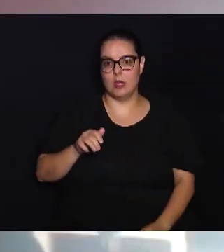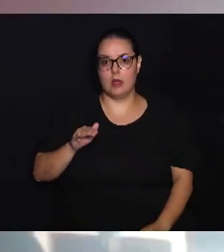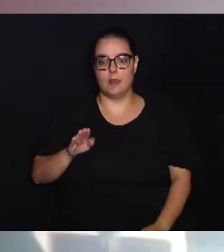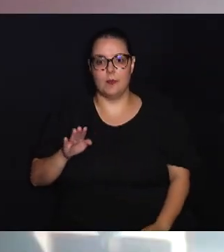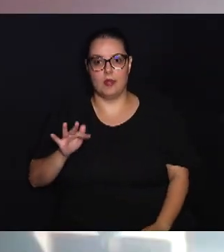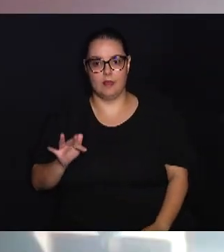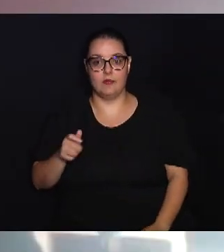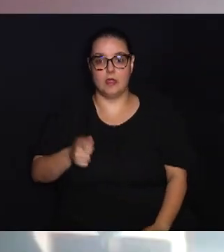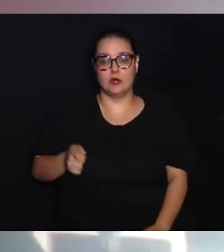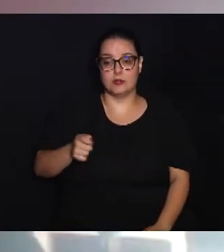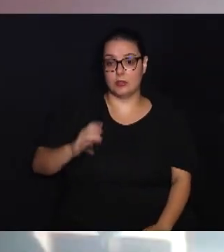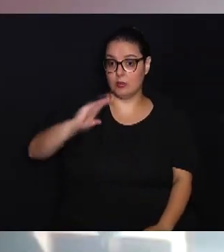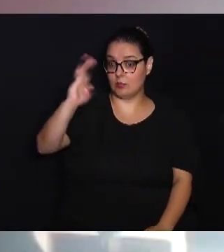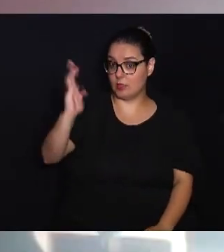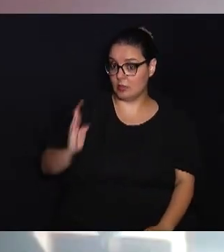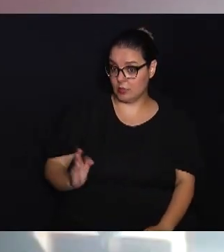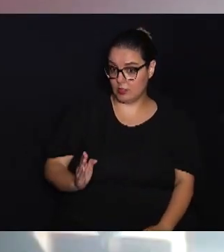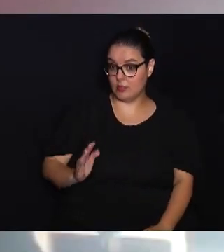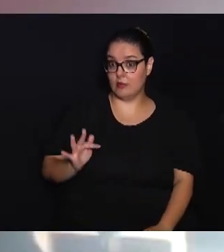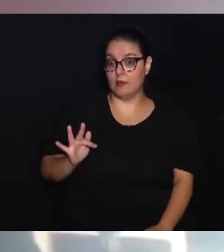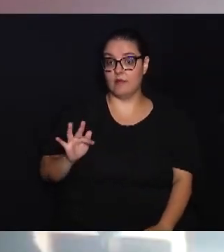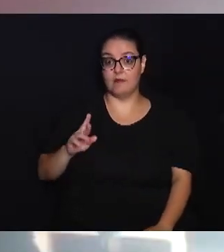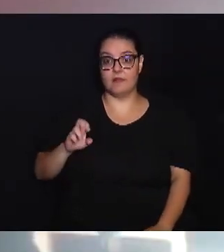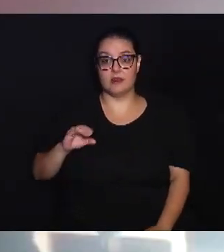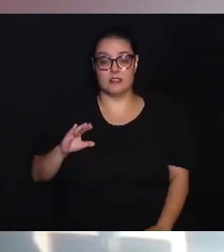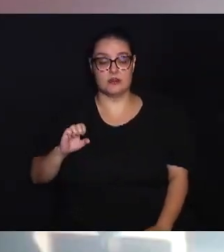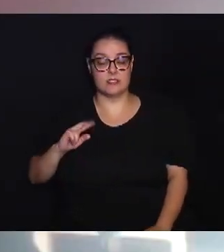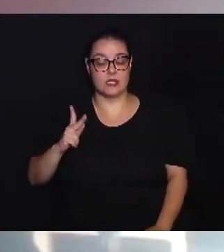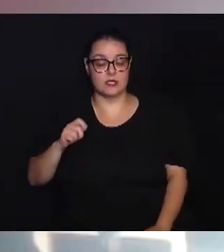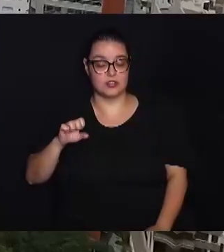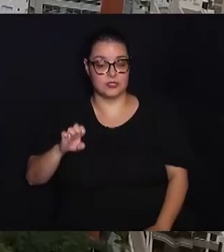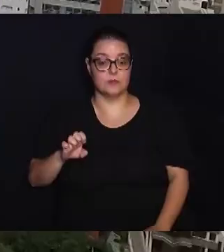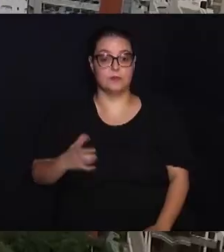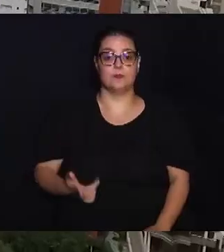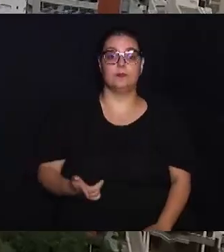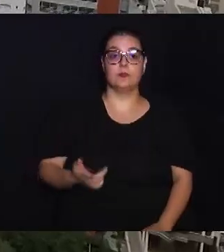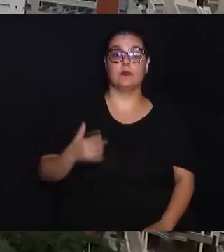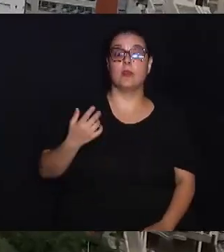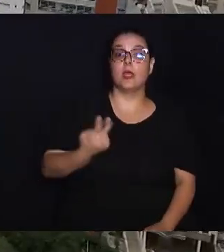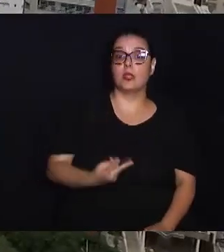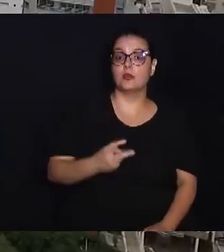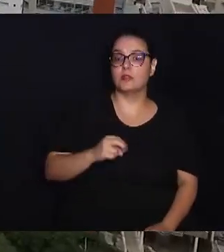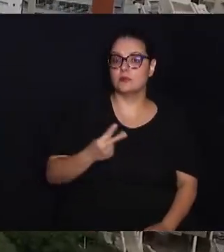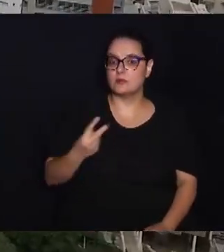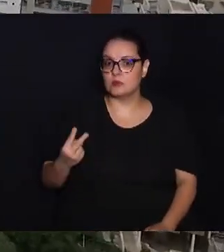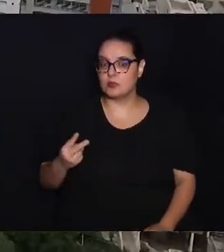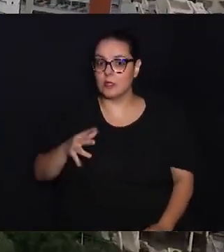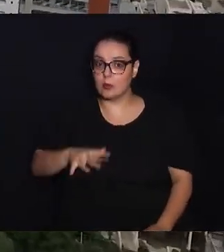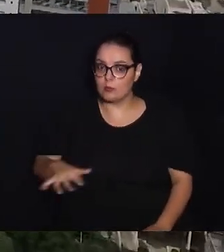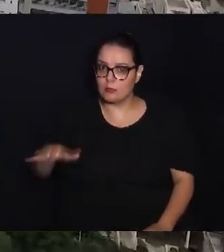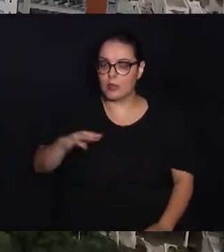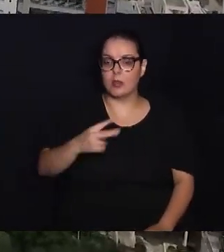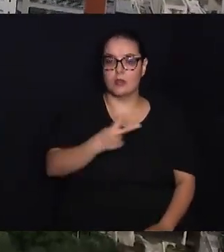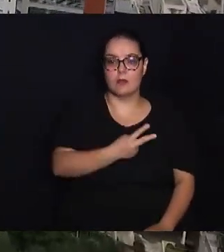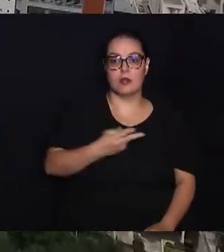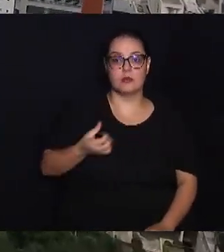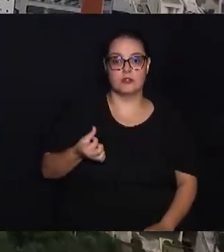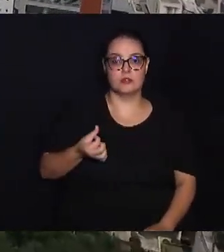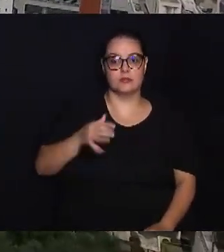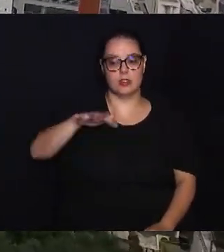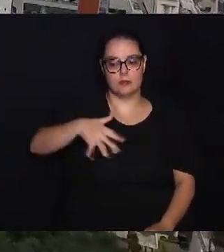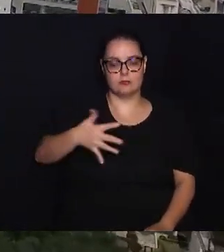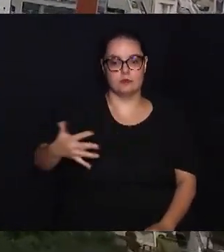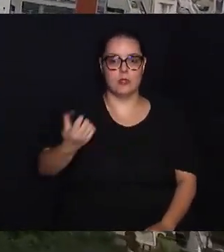acordo com a abf a associação BR Ira de franchising a Metrópole em 2022 estava em